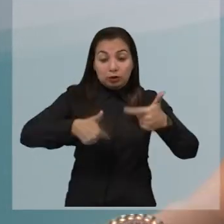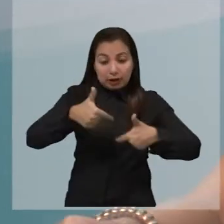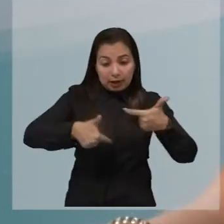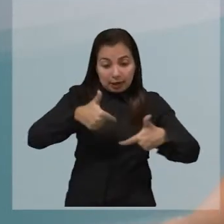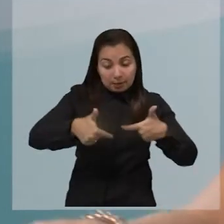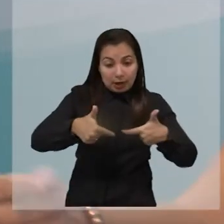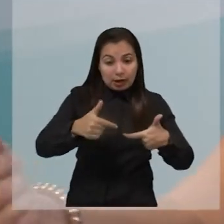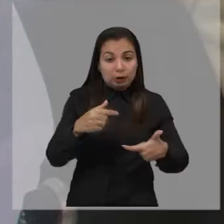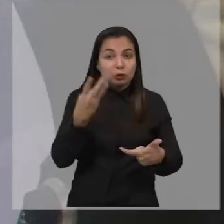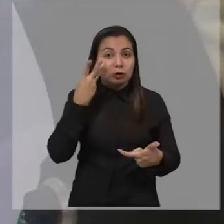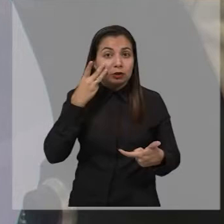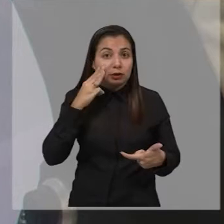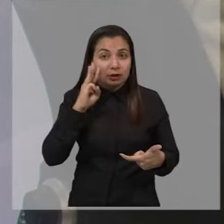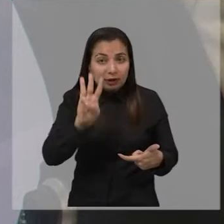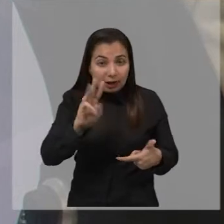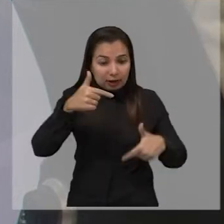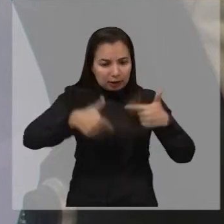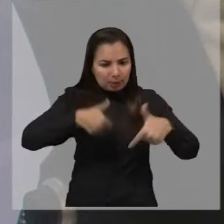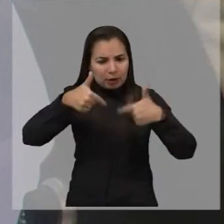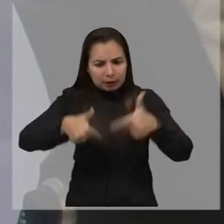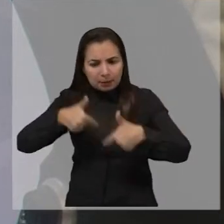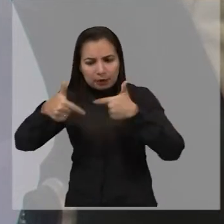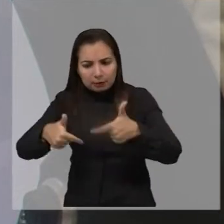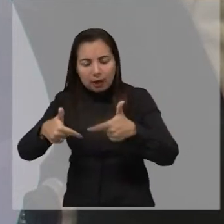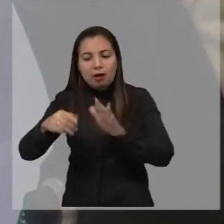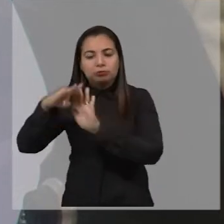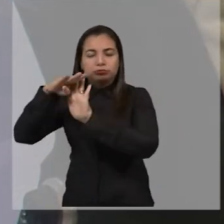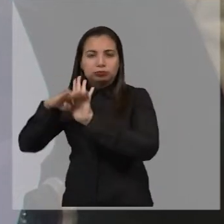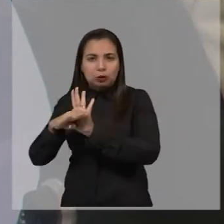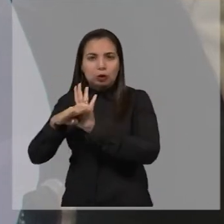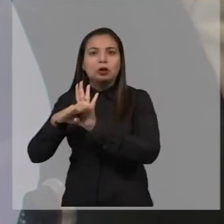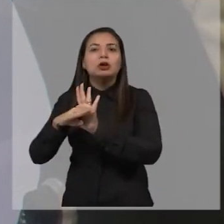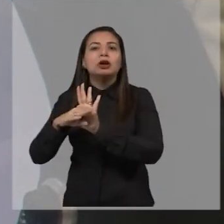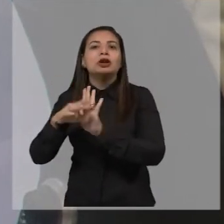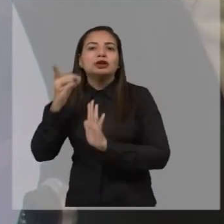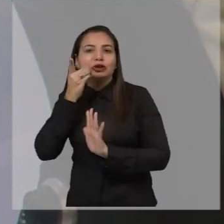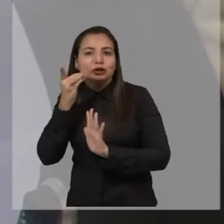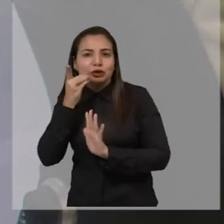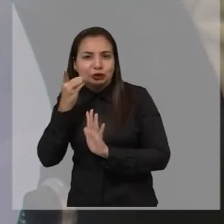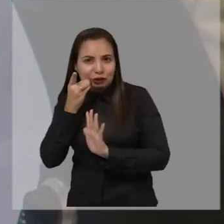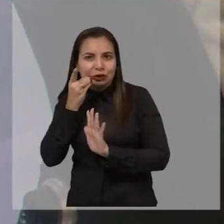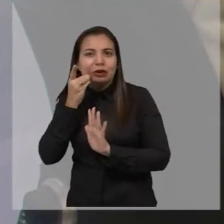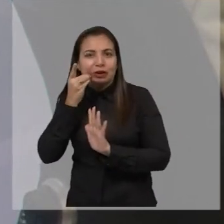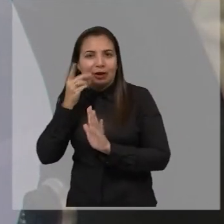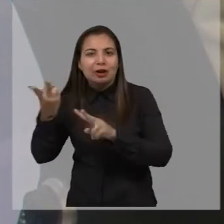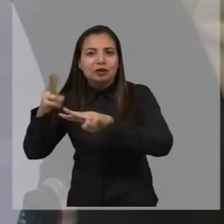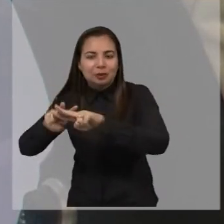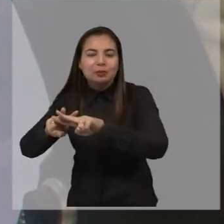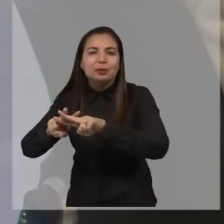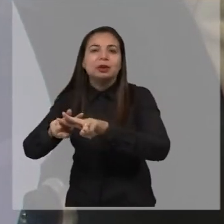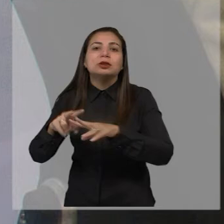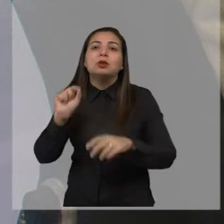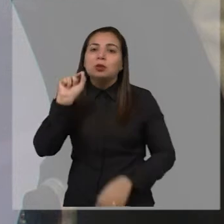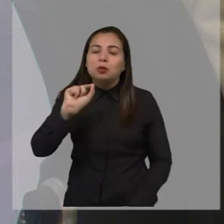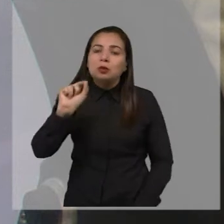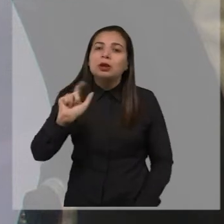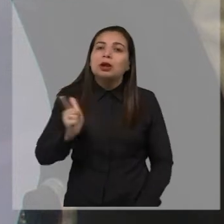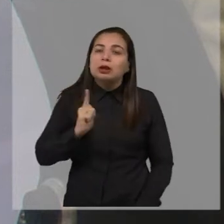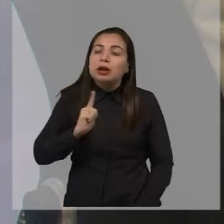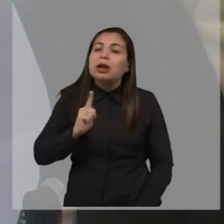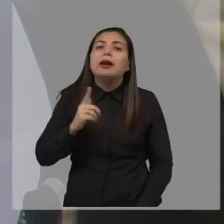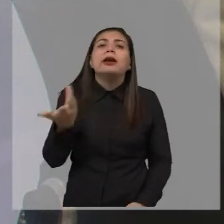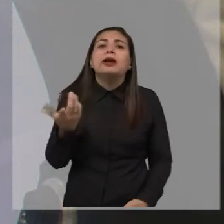você trabalha 3, remi 1 dia de pena. O livro aberto são 4, né? Porque é com esse caminho de abrir a cabeça,